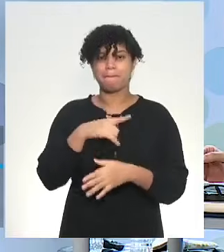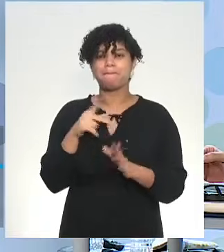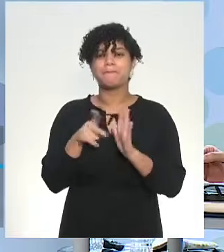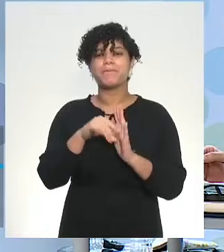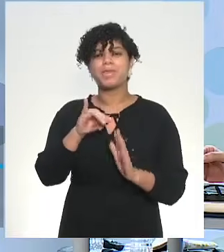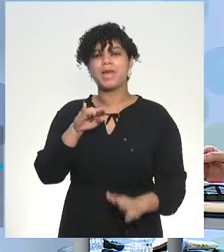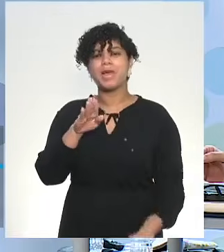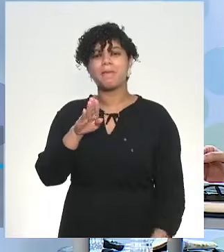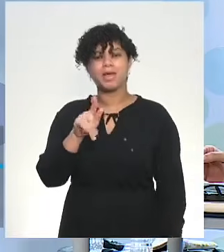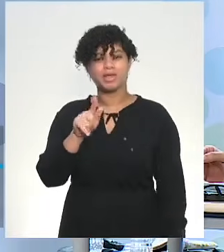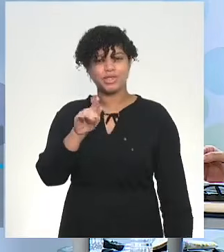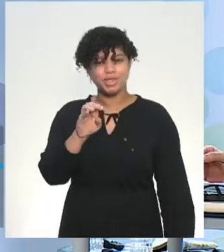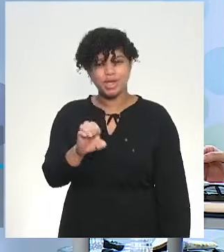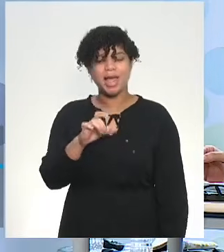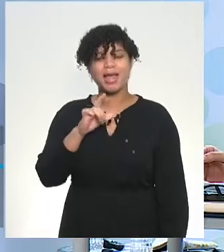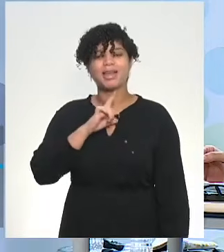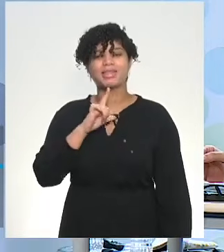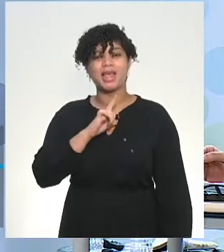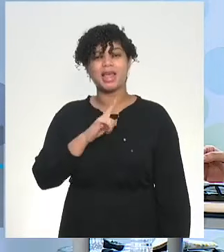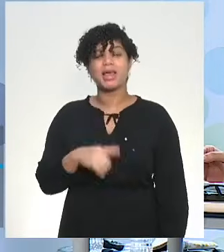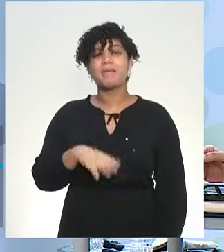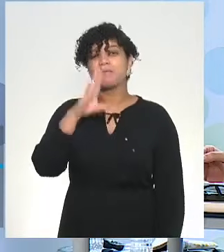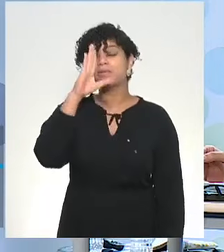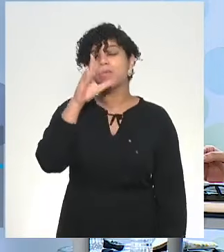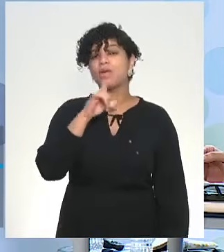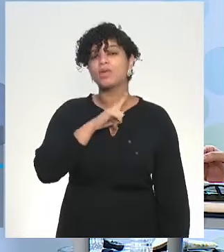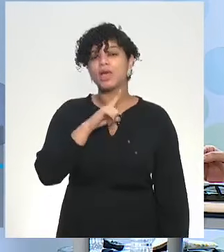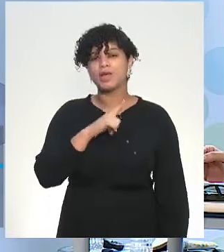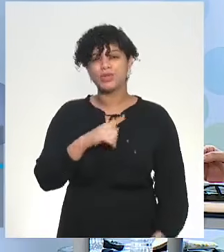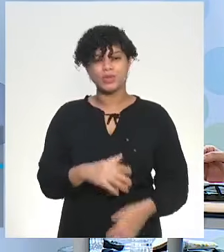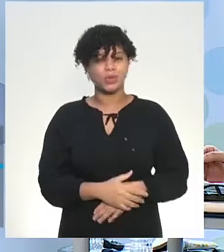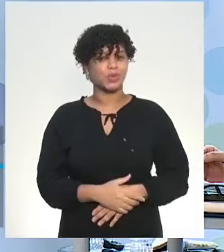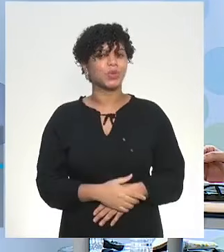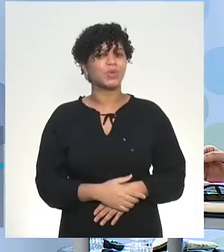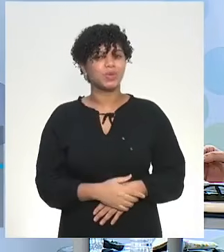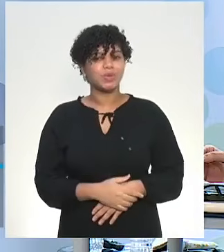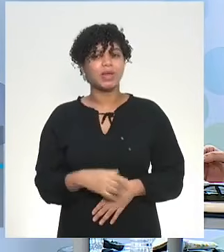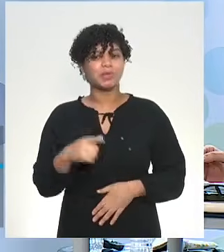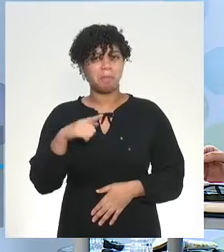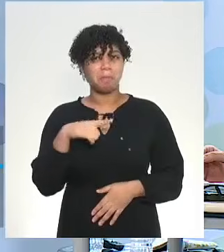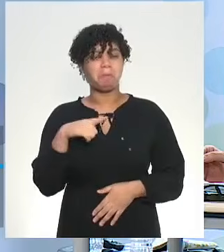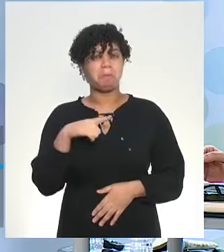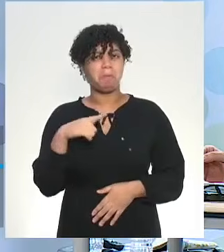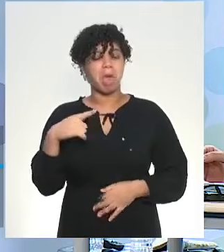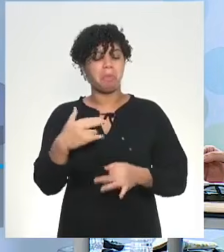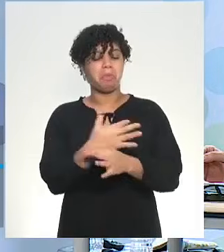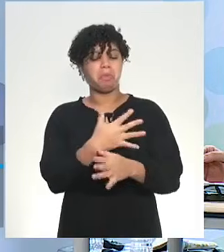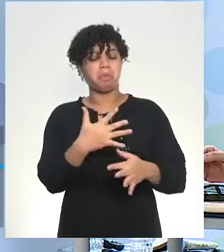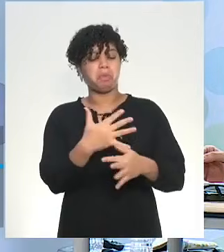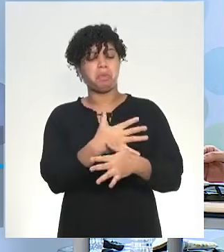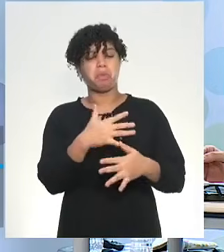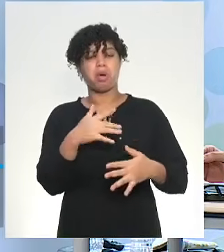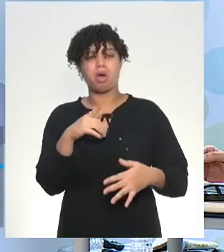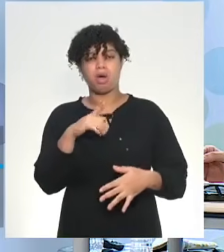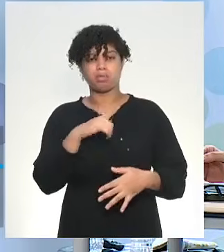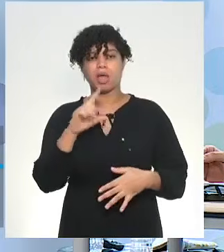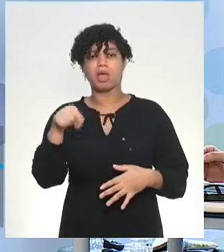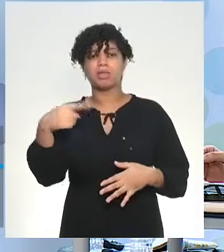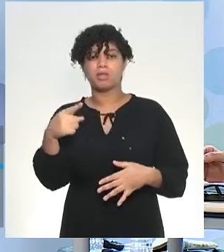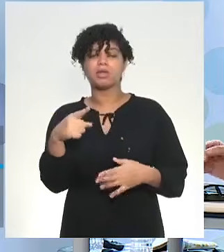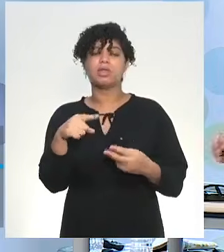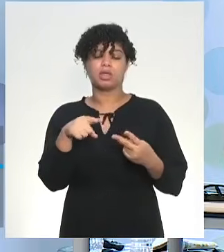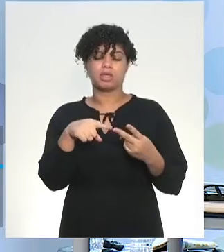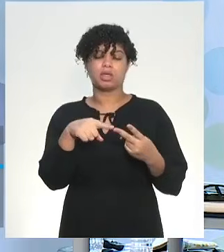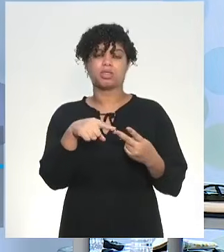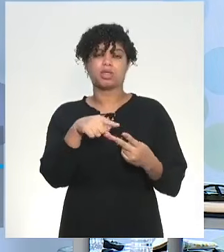IBGE, ele dá um destaque aí para São Paulo, denominando aí de grande, né, metrópole nacional, e aí vindo depois aí Rio de Janeiro